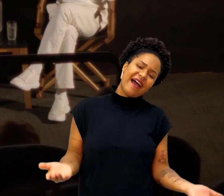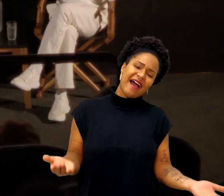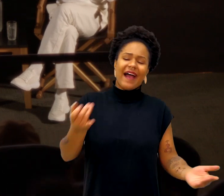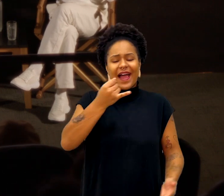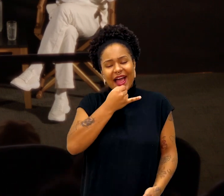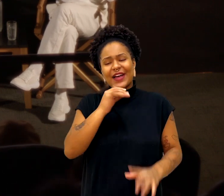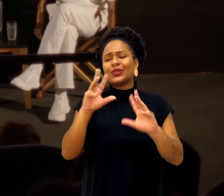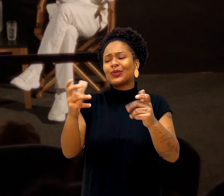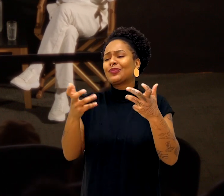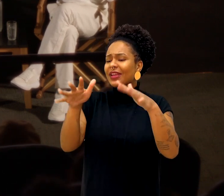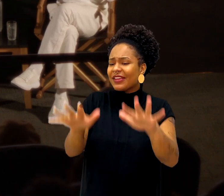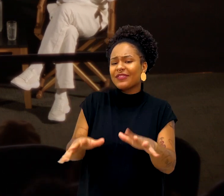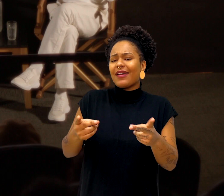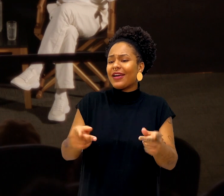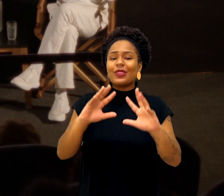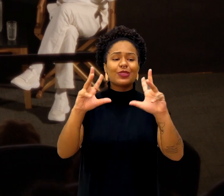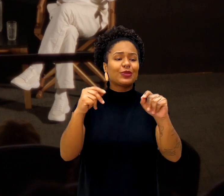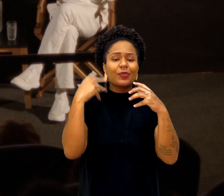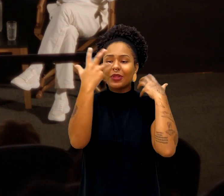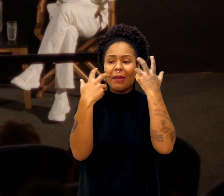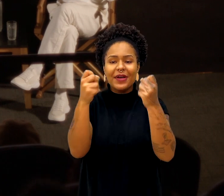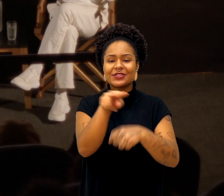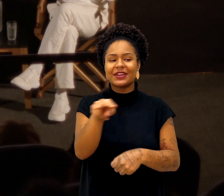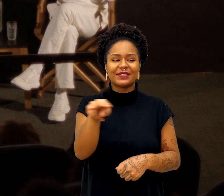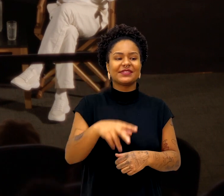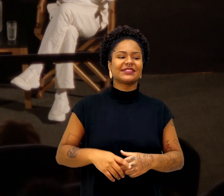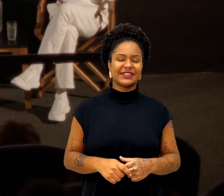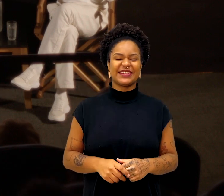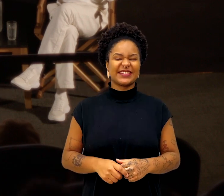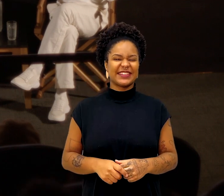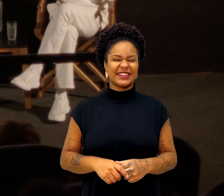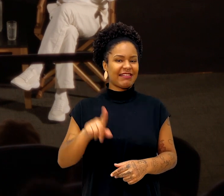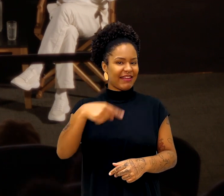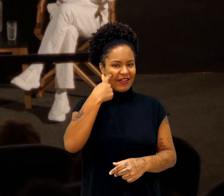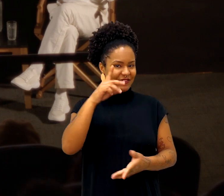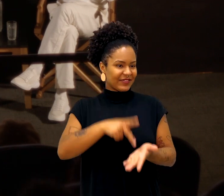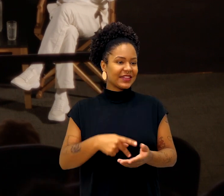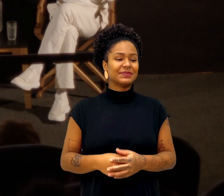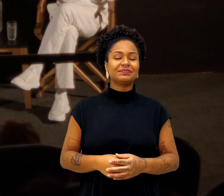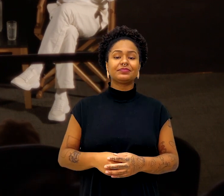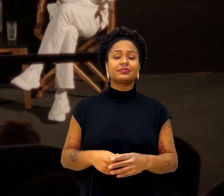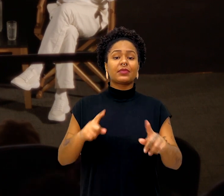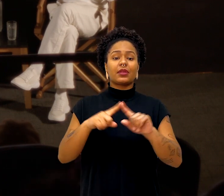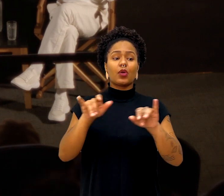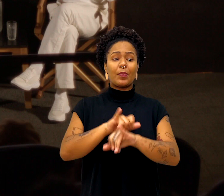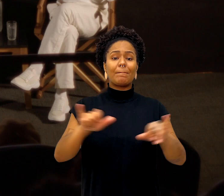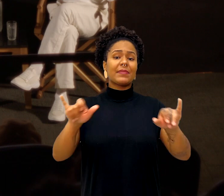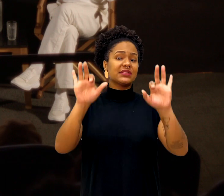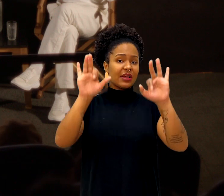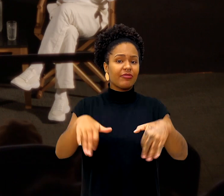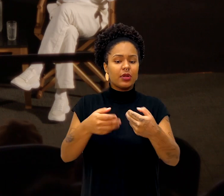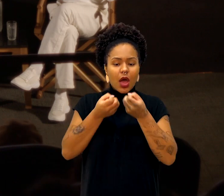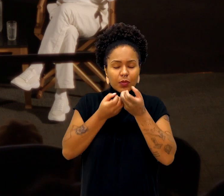todo mundo queria ficar aqui, todo mundo aqui, ó, apaixonados por vocês. Eu sou, não tenho vergonha de dizer. Uma mensagem final